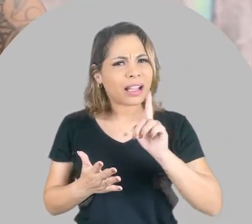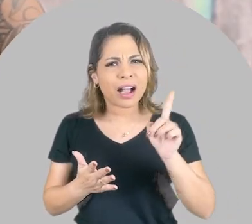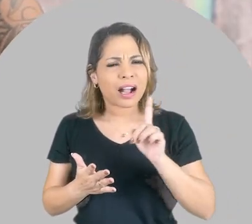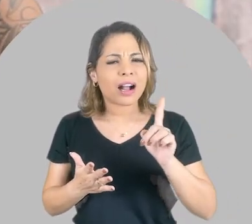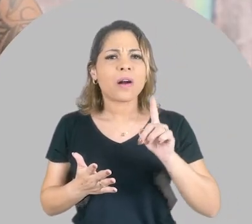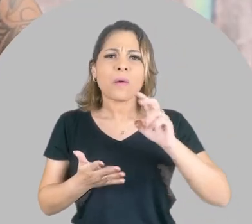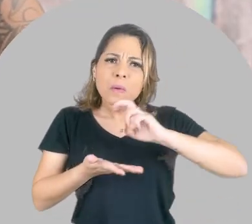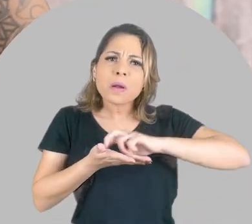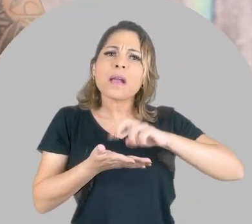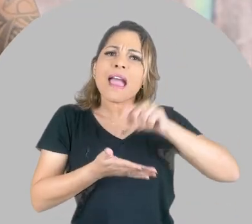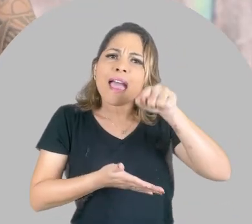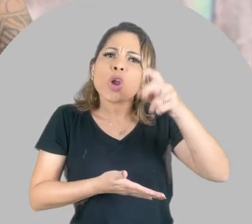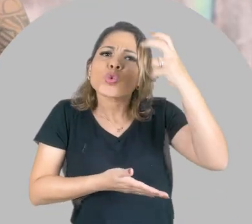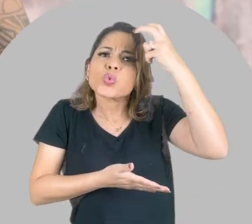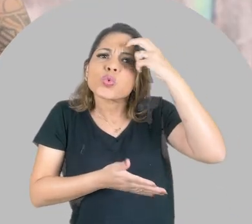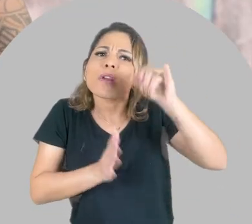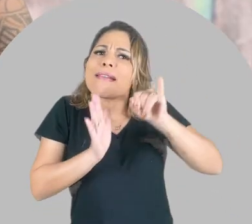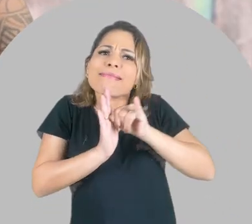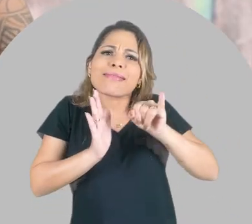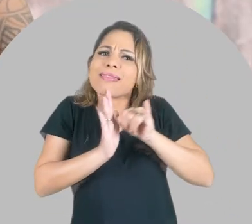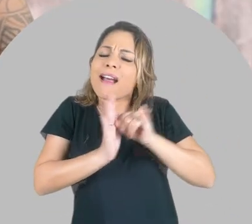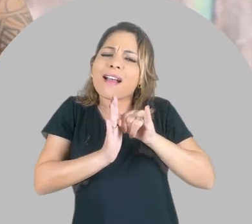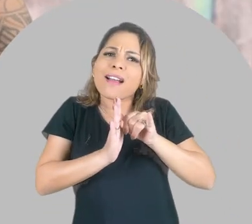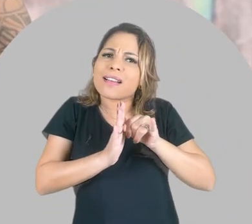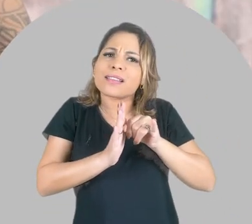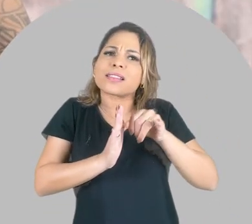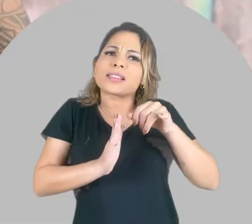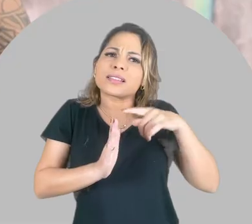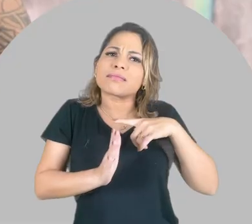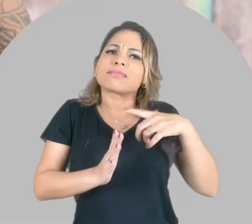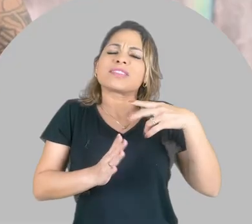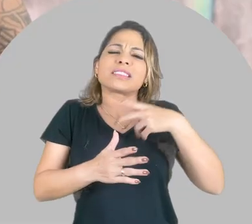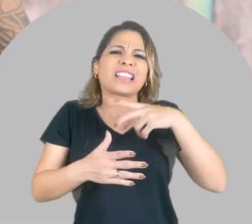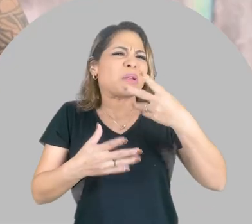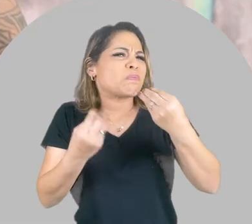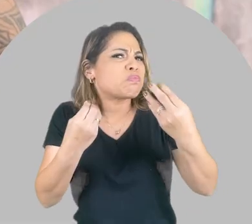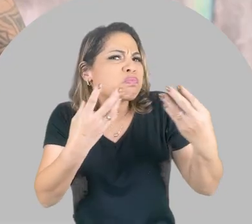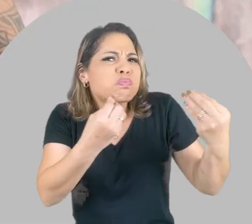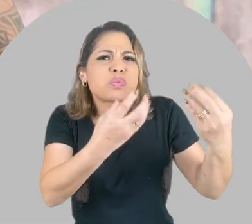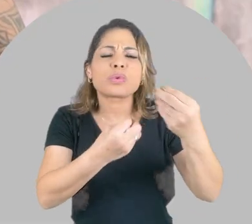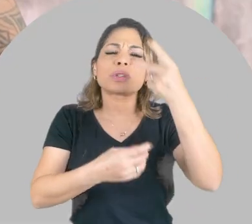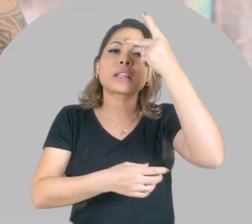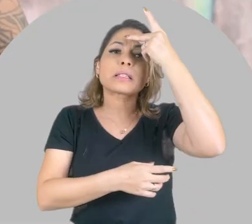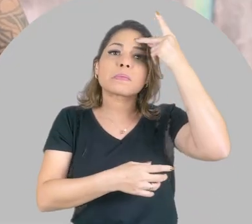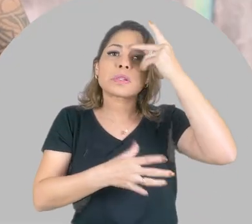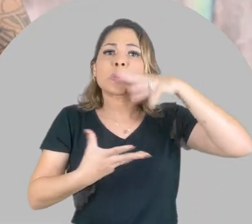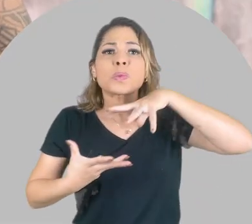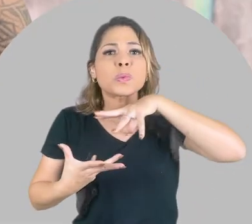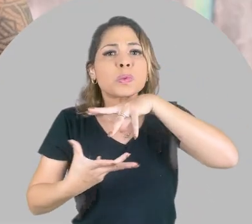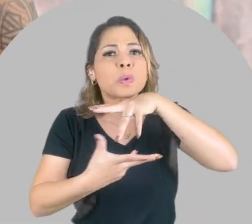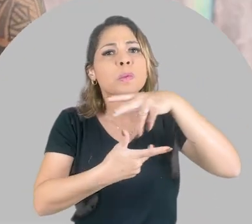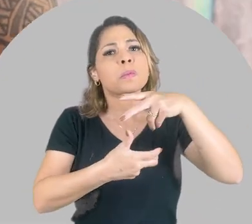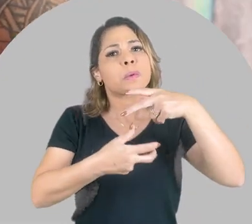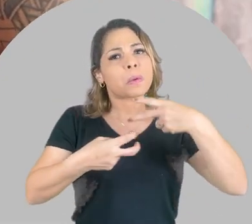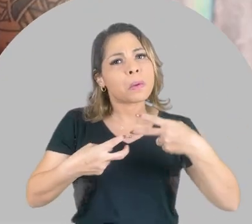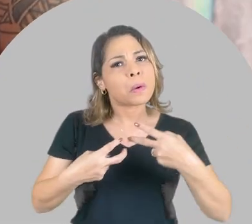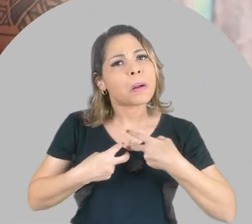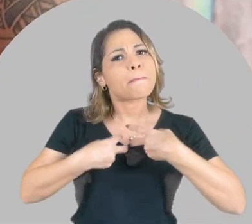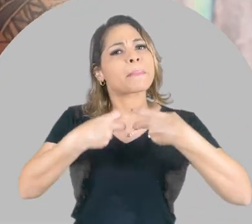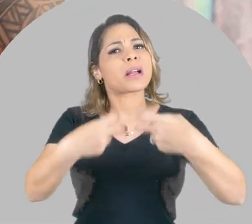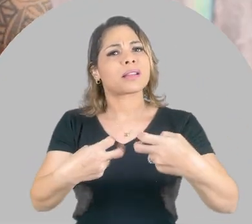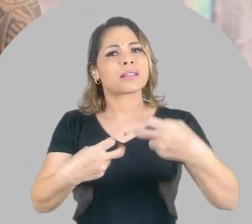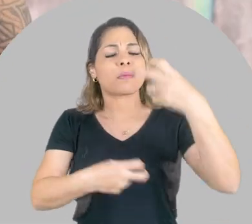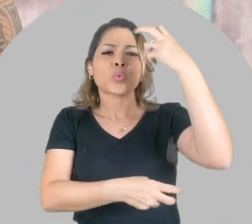elemento. Negativo, o hip hop é uma cultura, é uma identidade. Nós temos centenas, milhares de pessoas no mundo